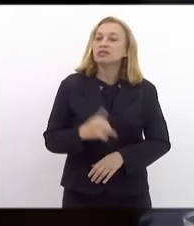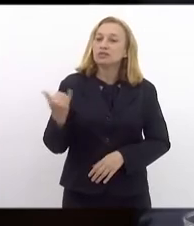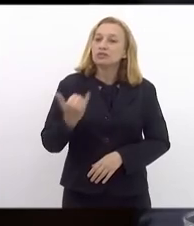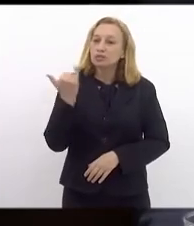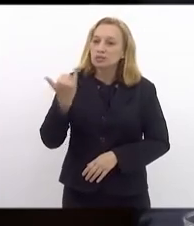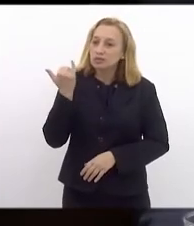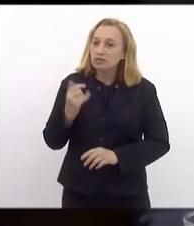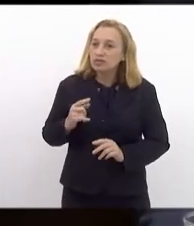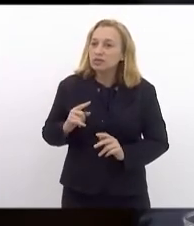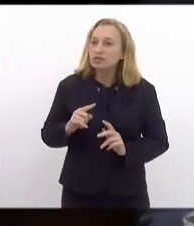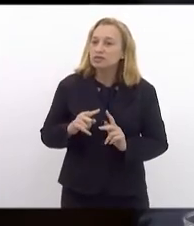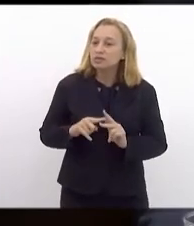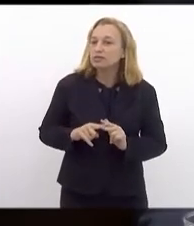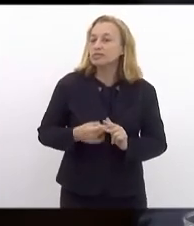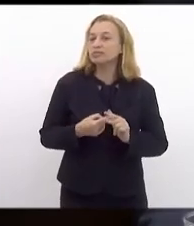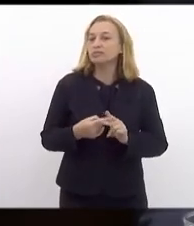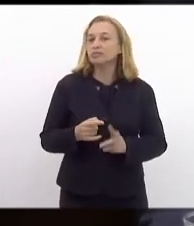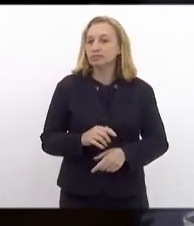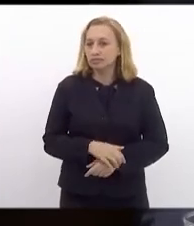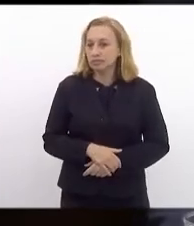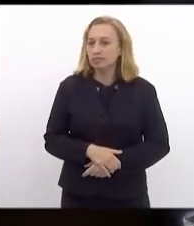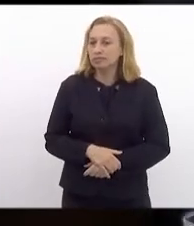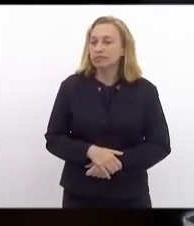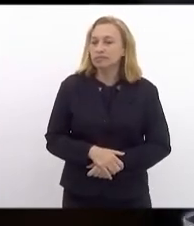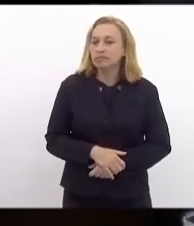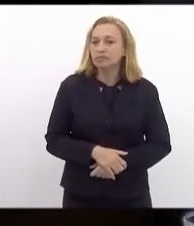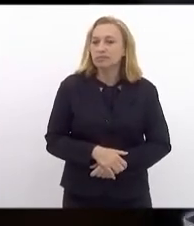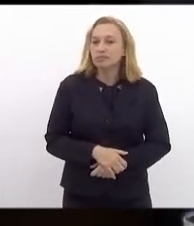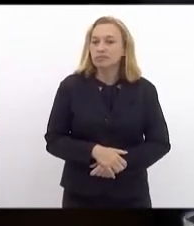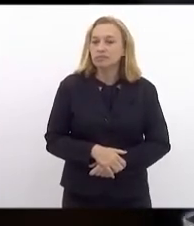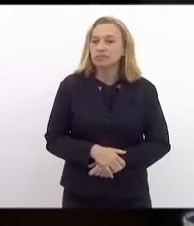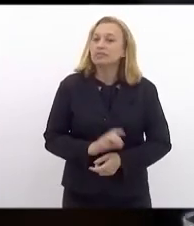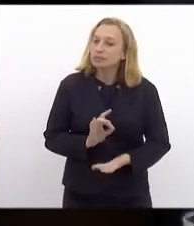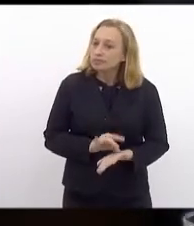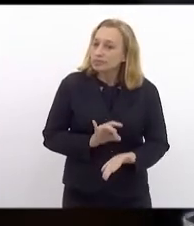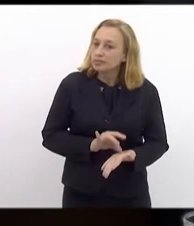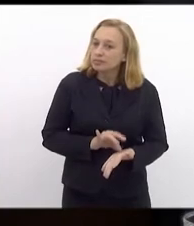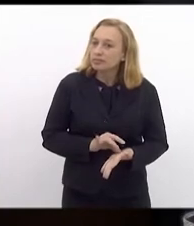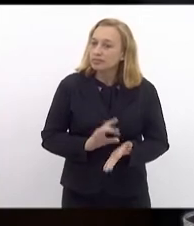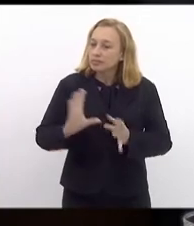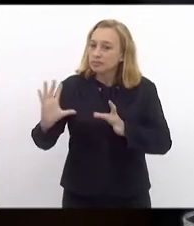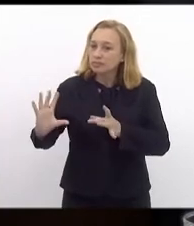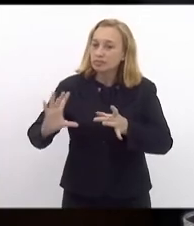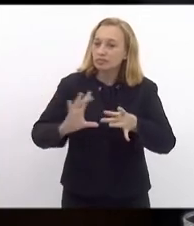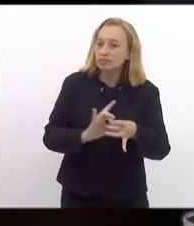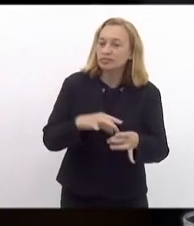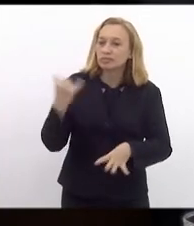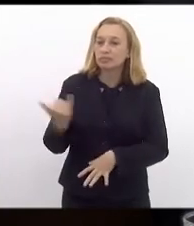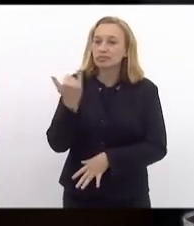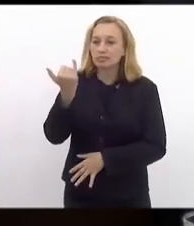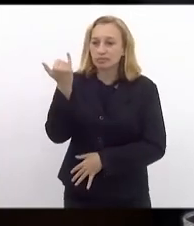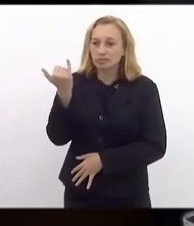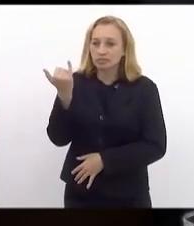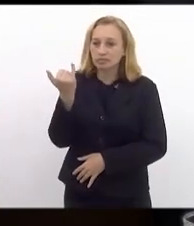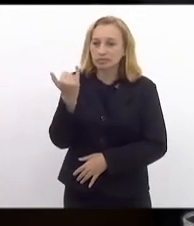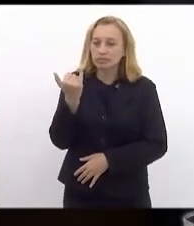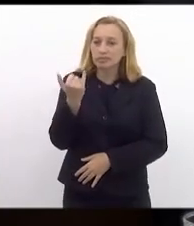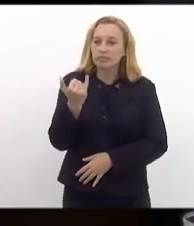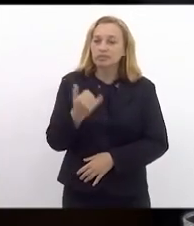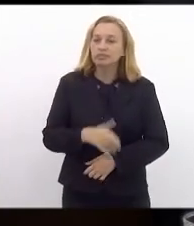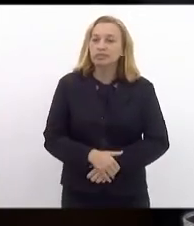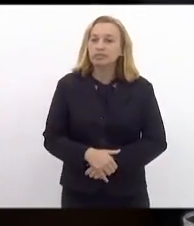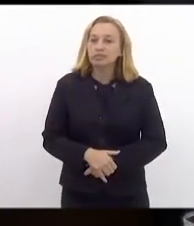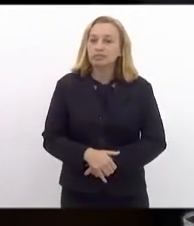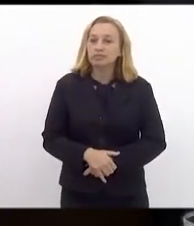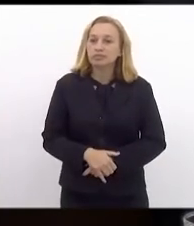importante aperfeiçoamento Então ela tá verdade fazem um complemento importante então de forma